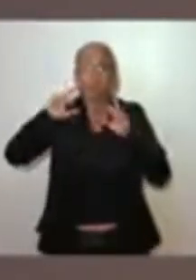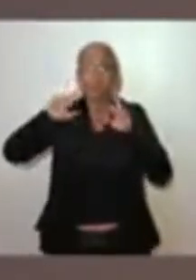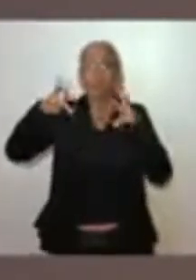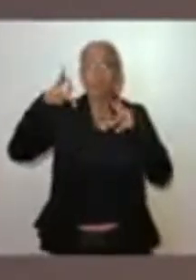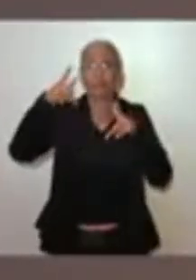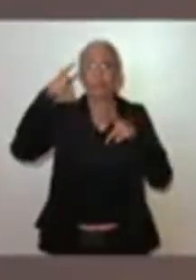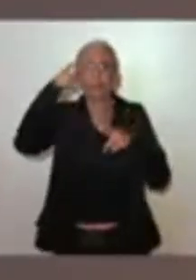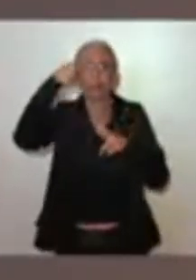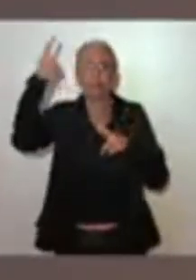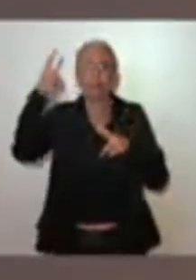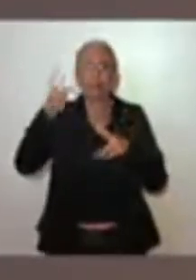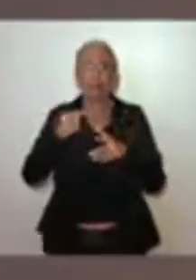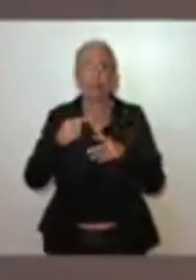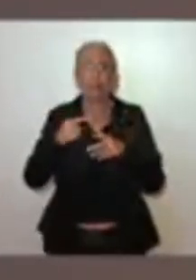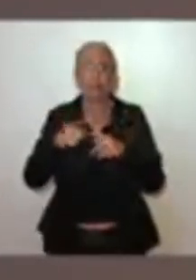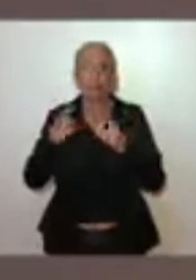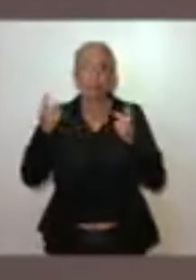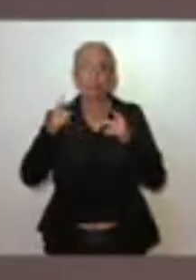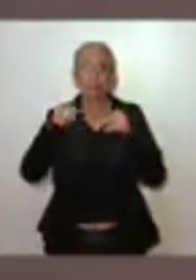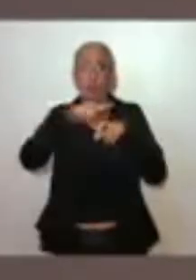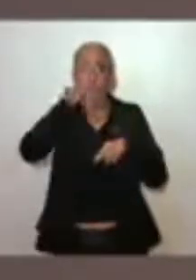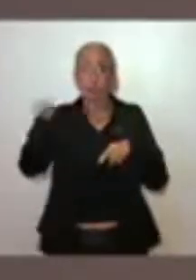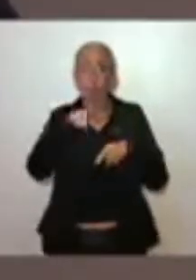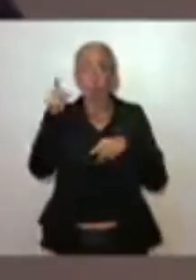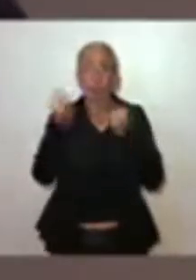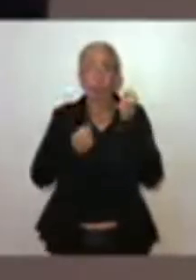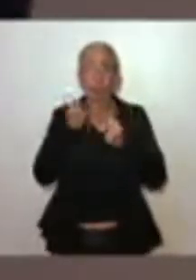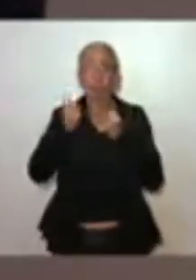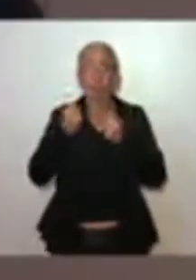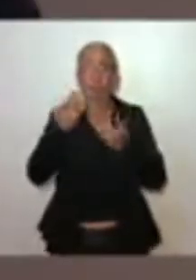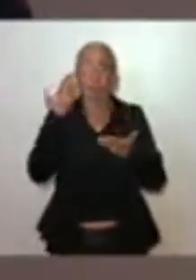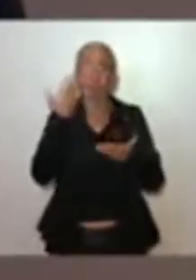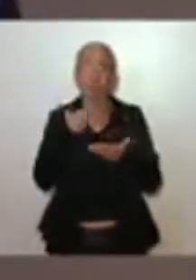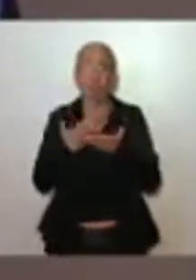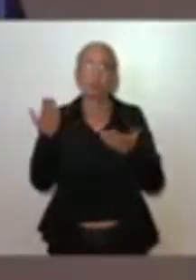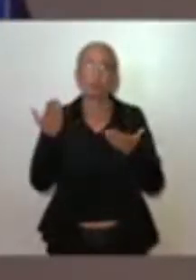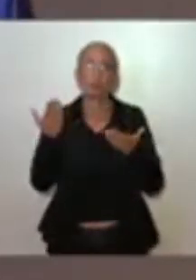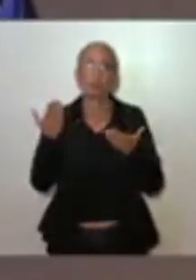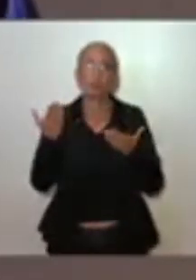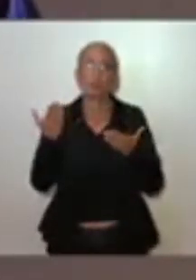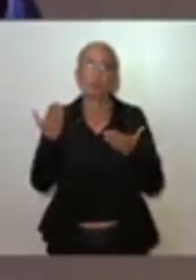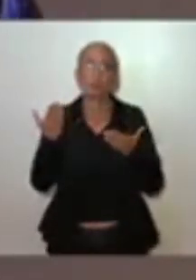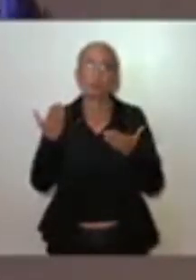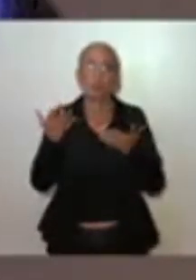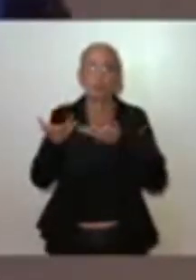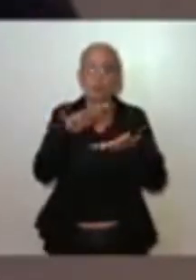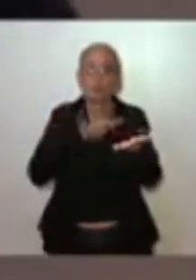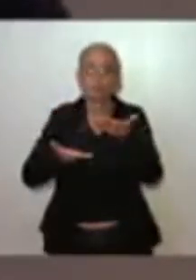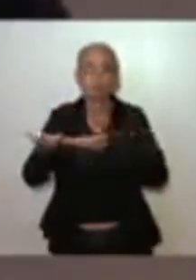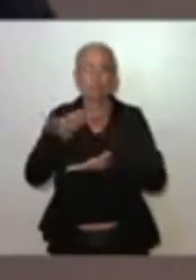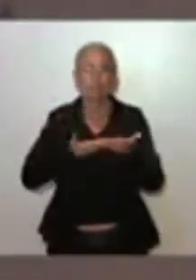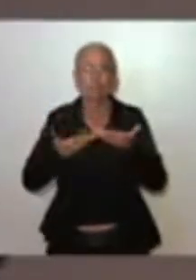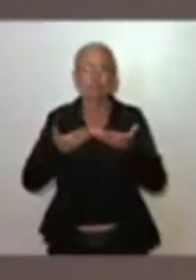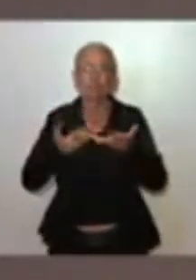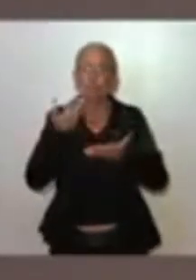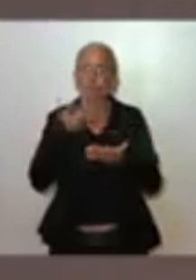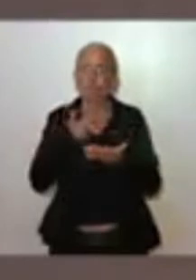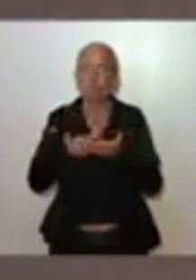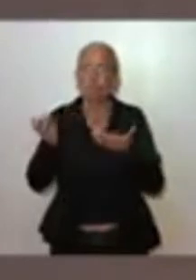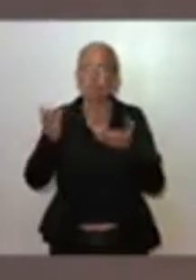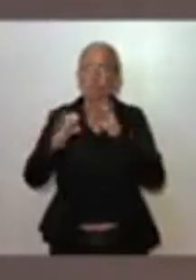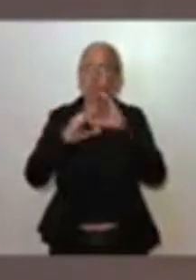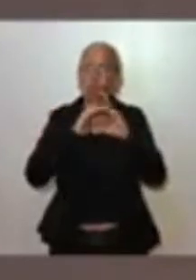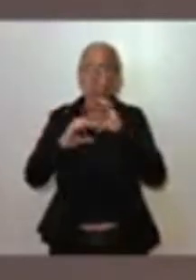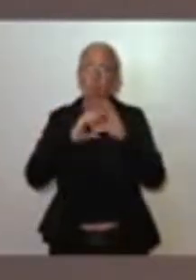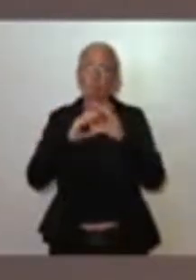se alguém disser que isso é um pneu e nós perdemos a capacidade de interlocução e a perda da capacidade